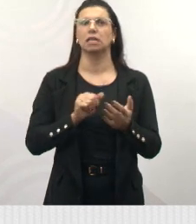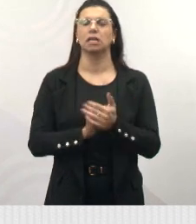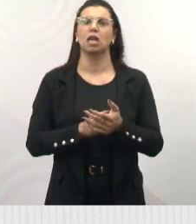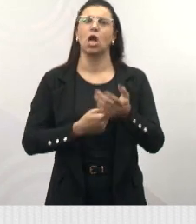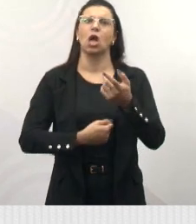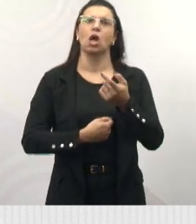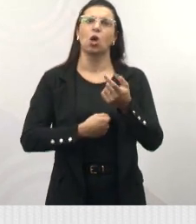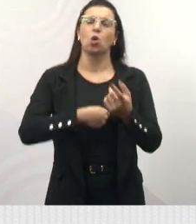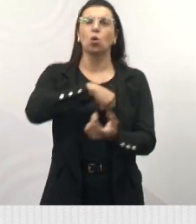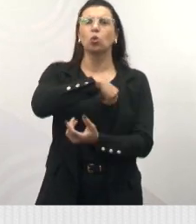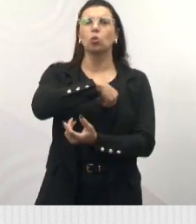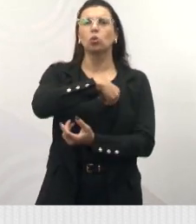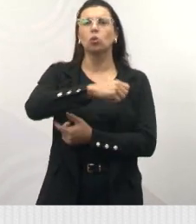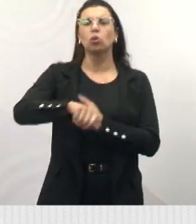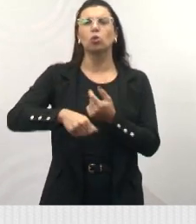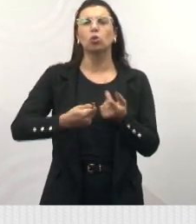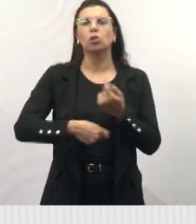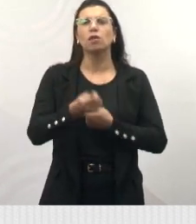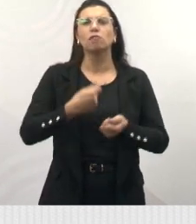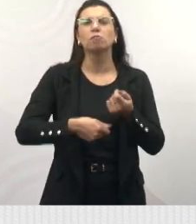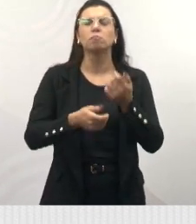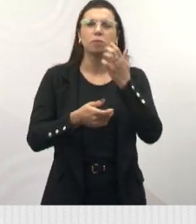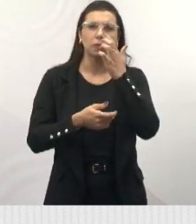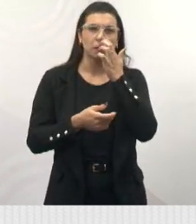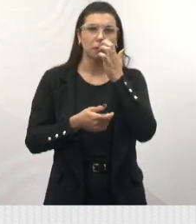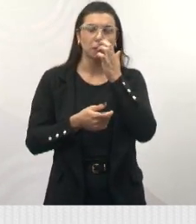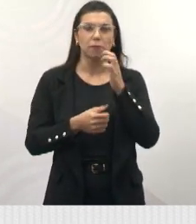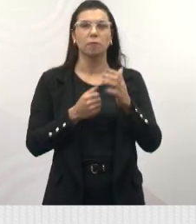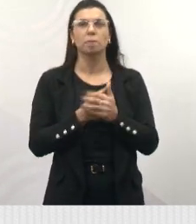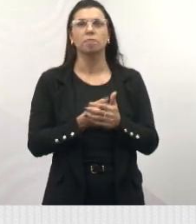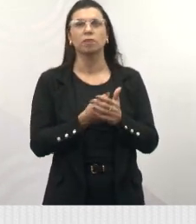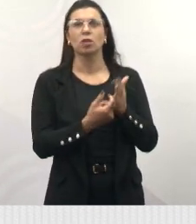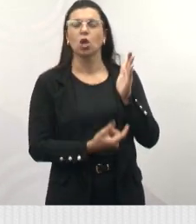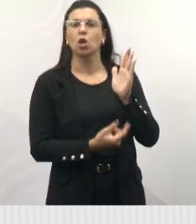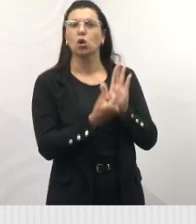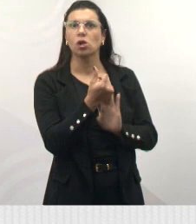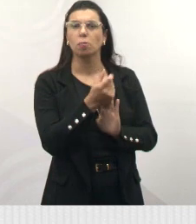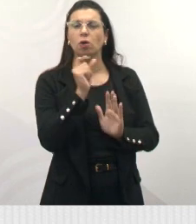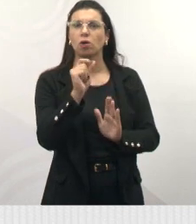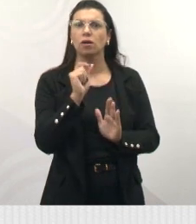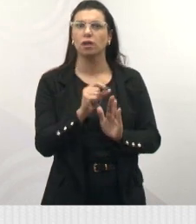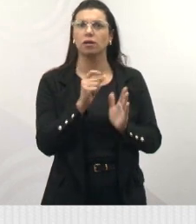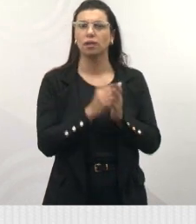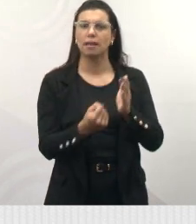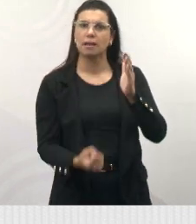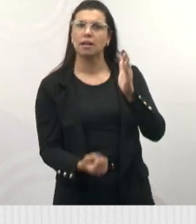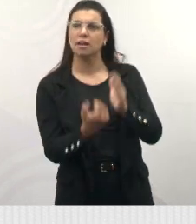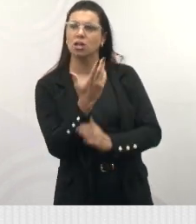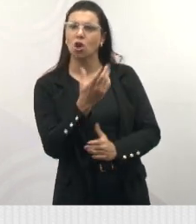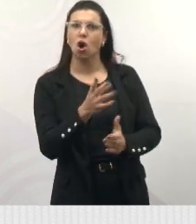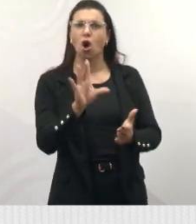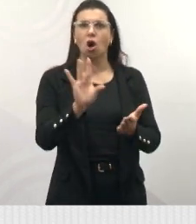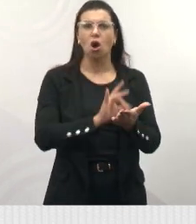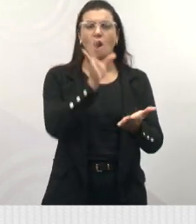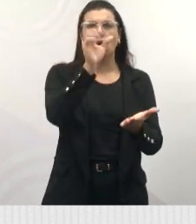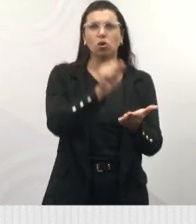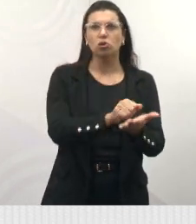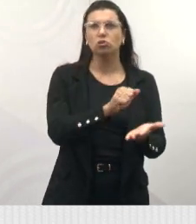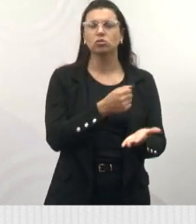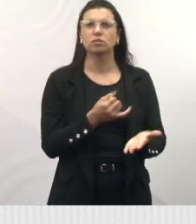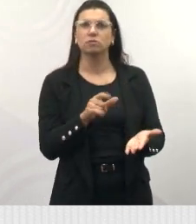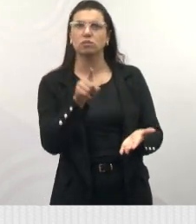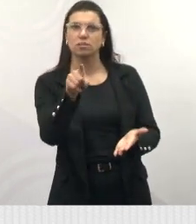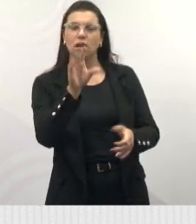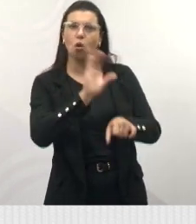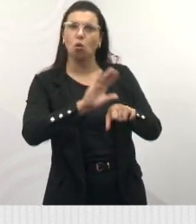Econômico, está promovendo o curso de fabricação de produtos de confeitaria. Então, você aí que quer fazer